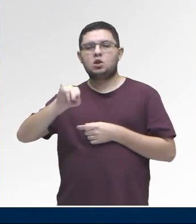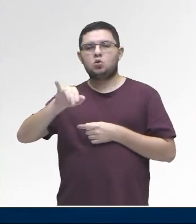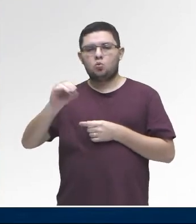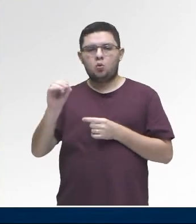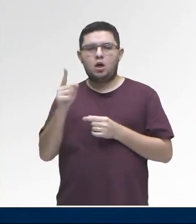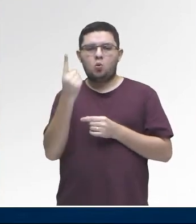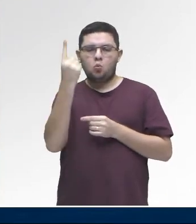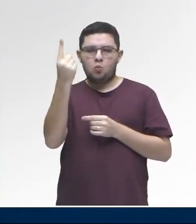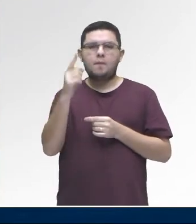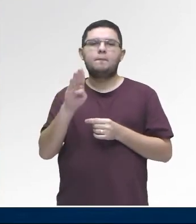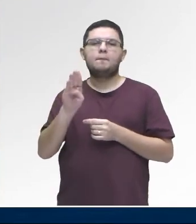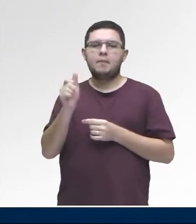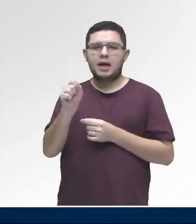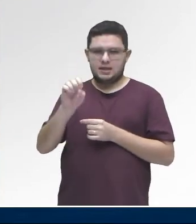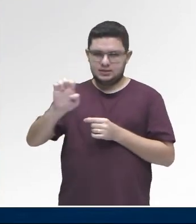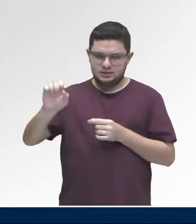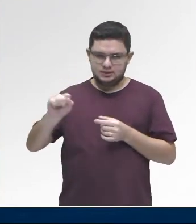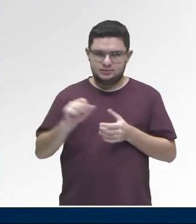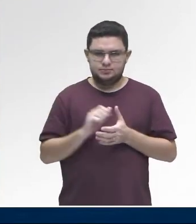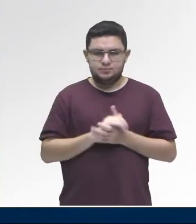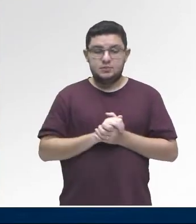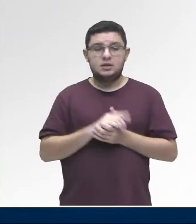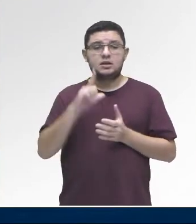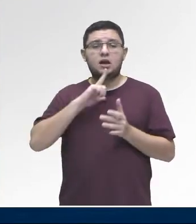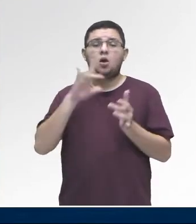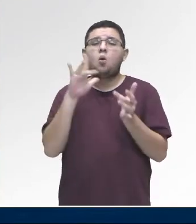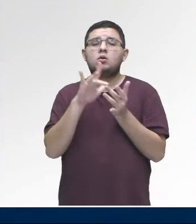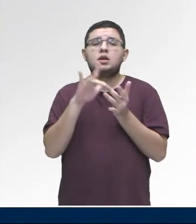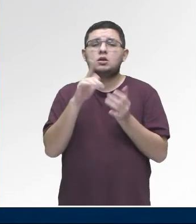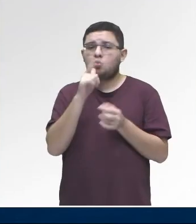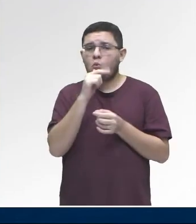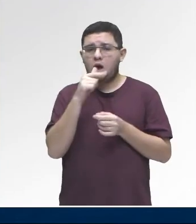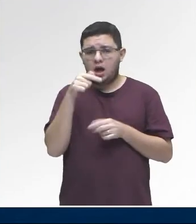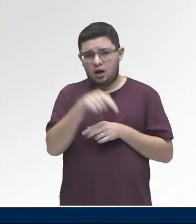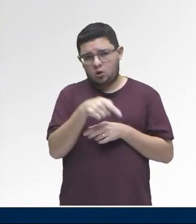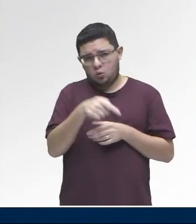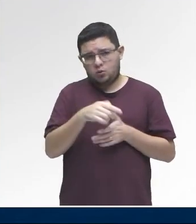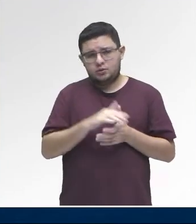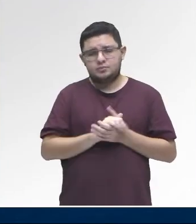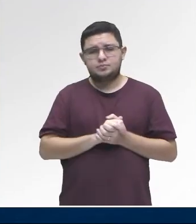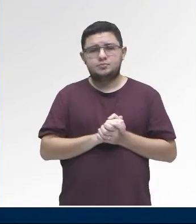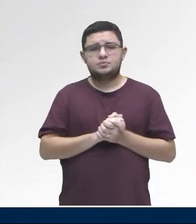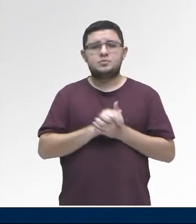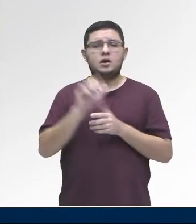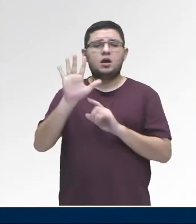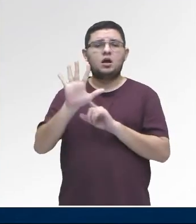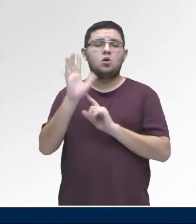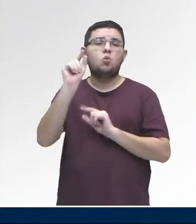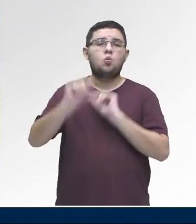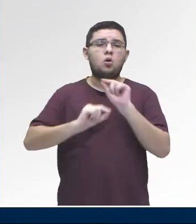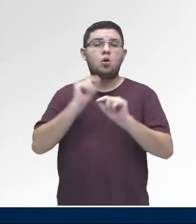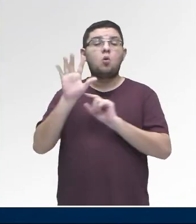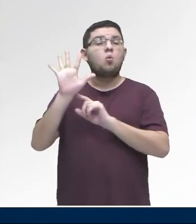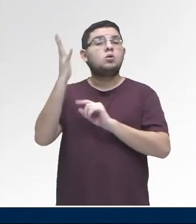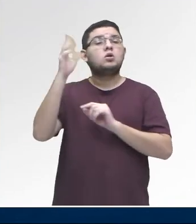Essa base vai entrar em contato com a água e aí vai liberar